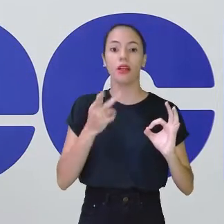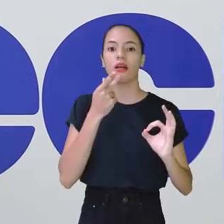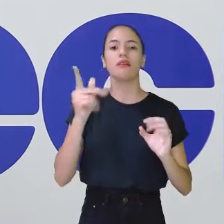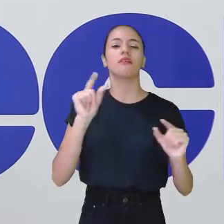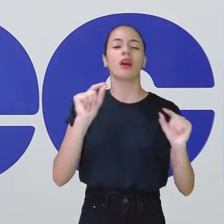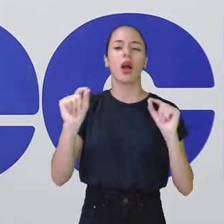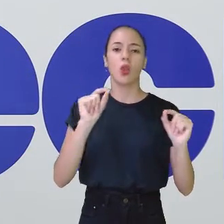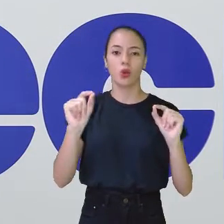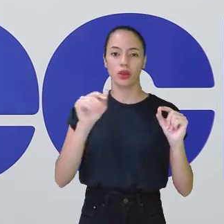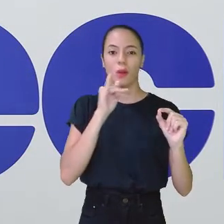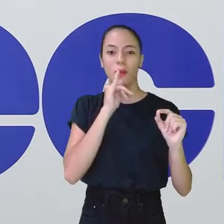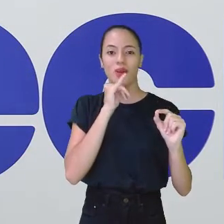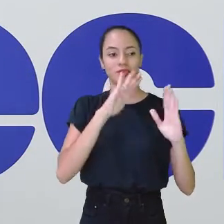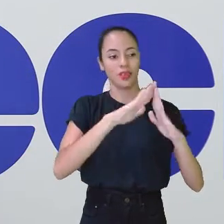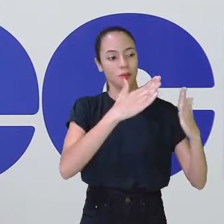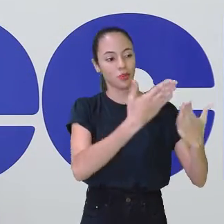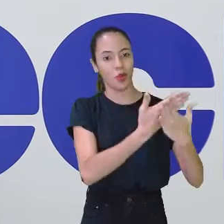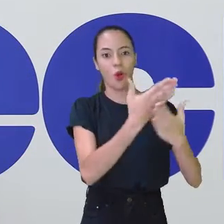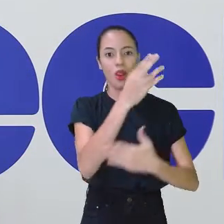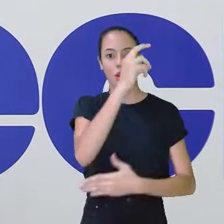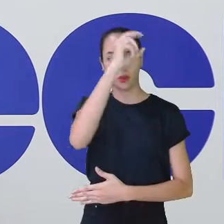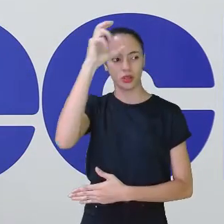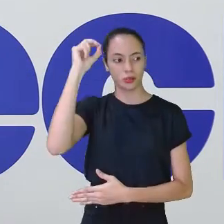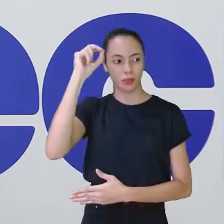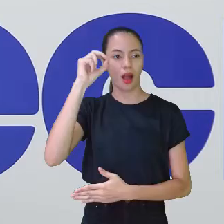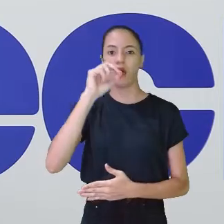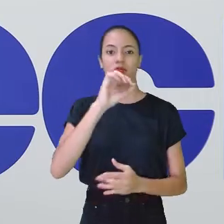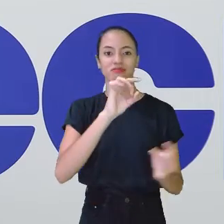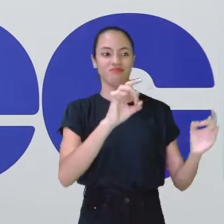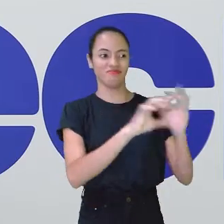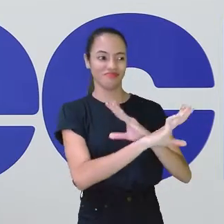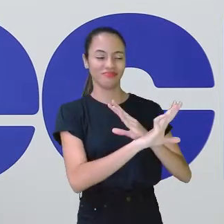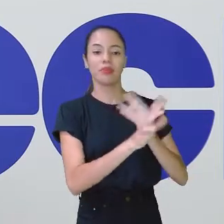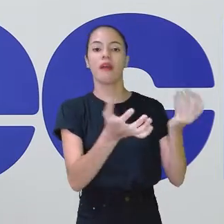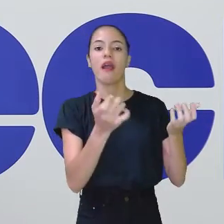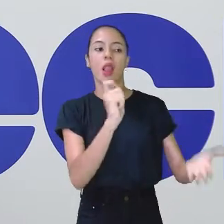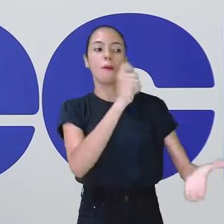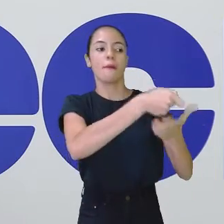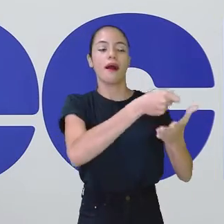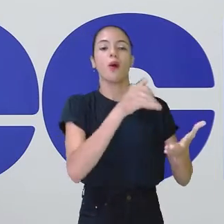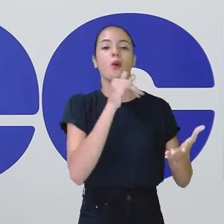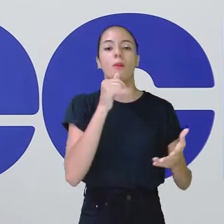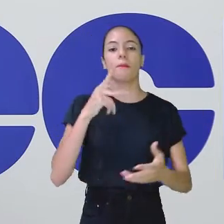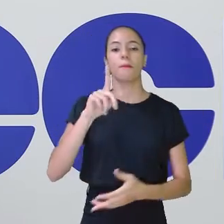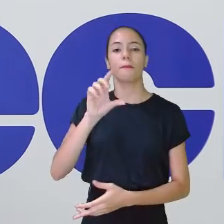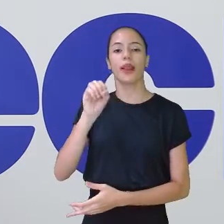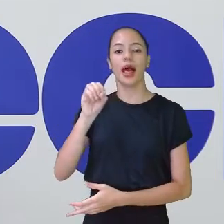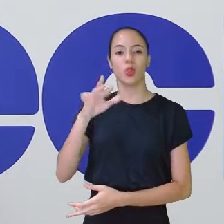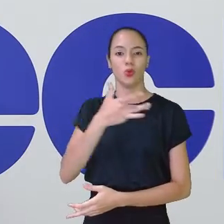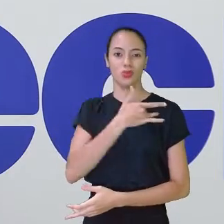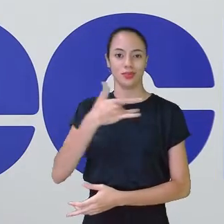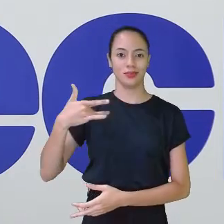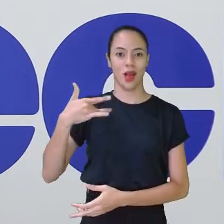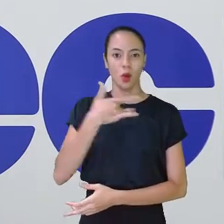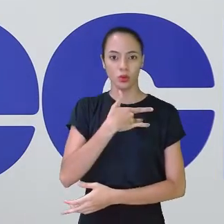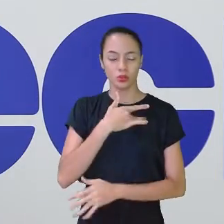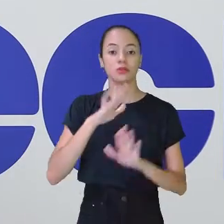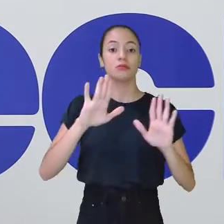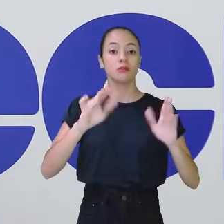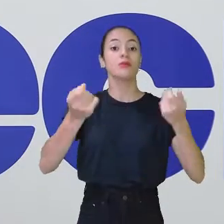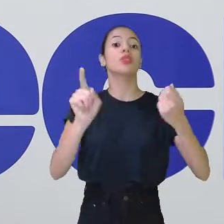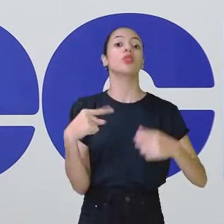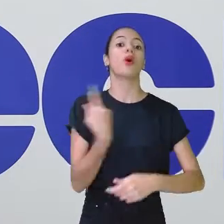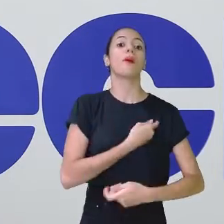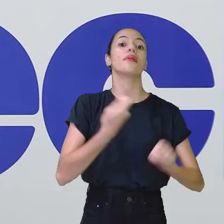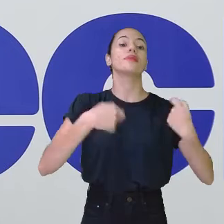filho da escola municipal, pagar um plano de saúde, porque as pessoas, se der questão da democracia, o poder do povo, então a gente está elegendo pessoas para representar